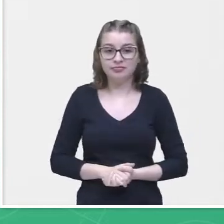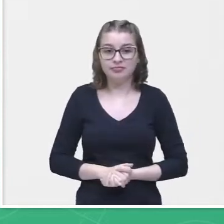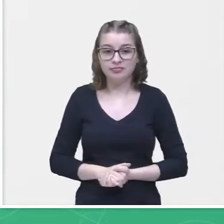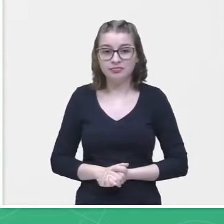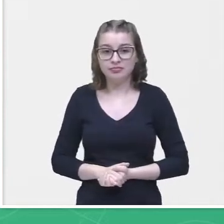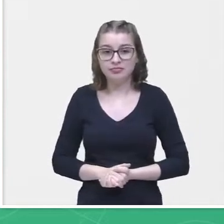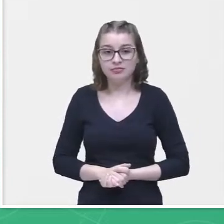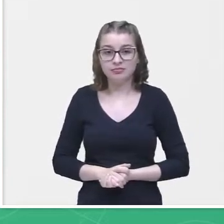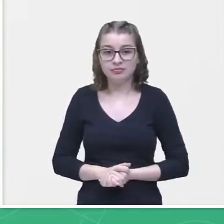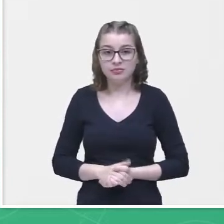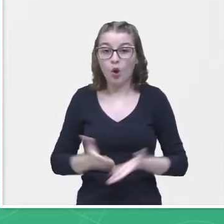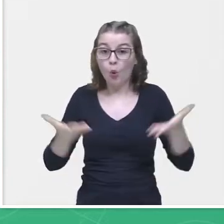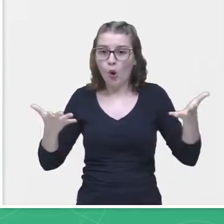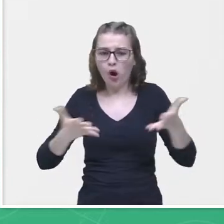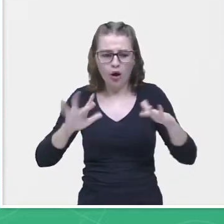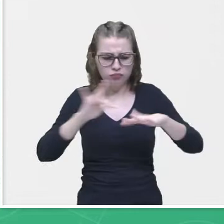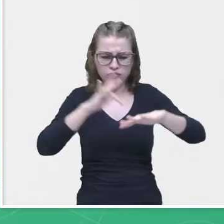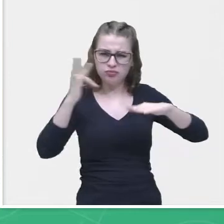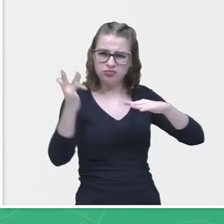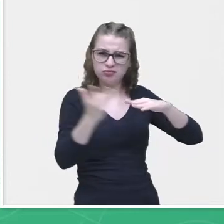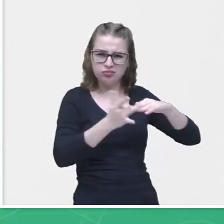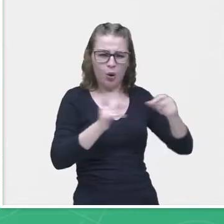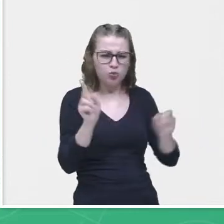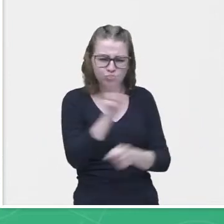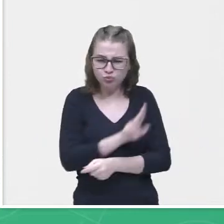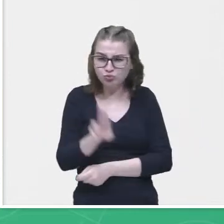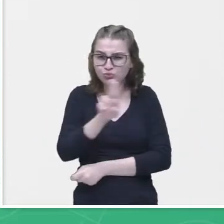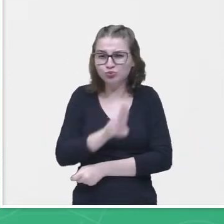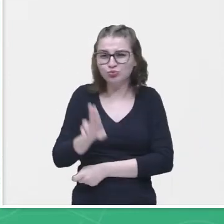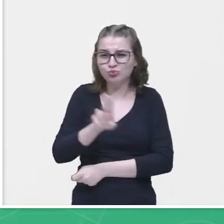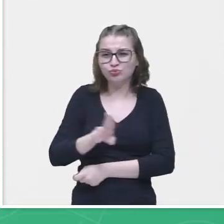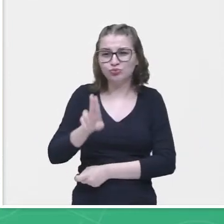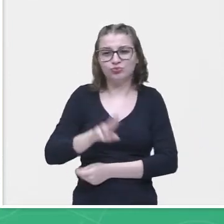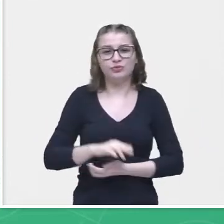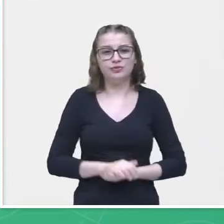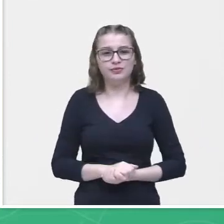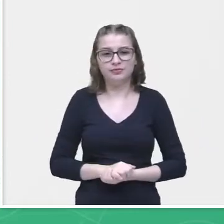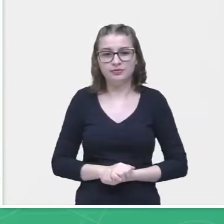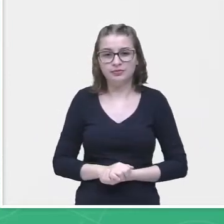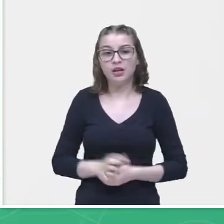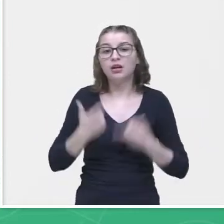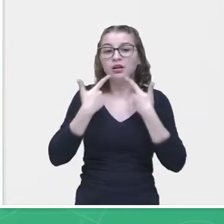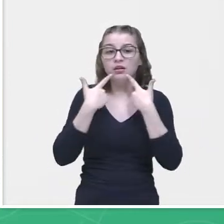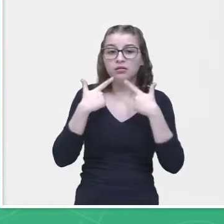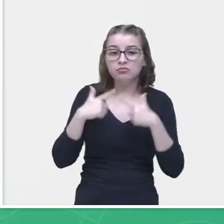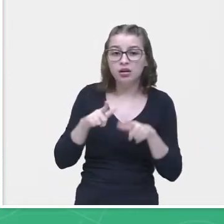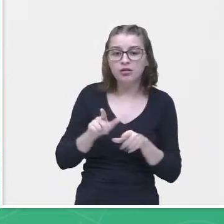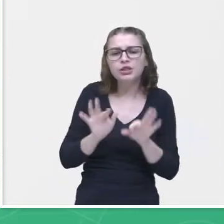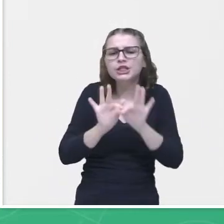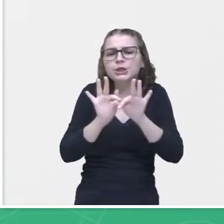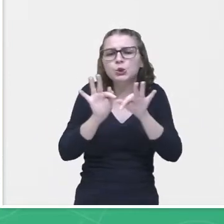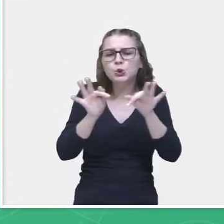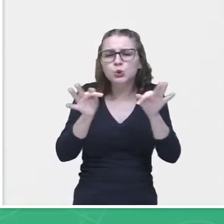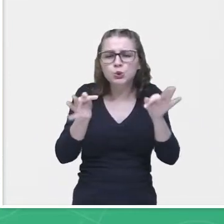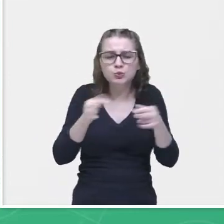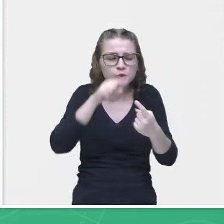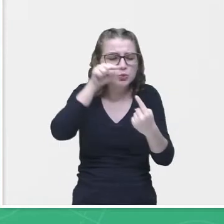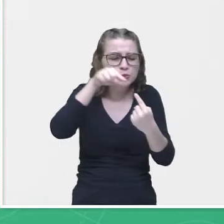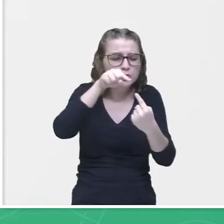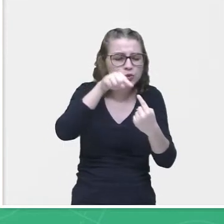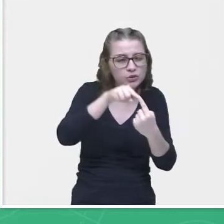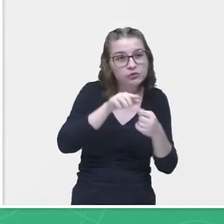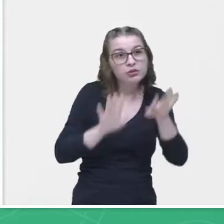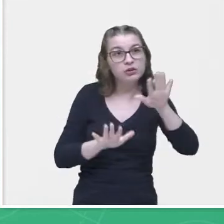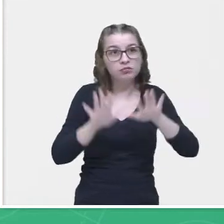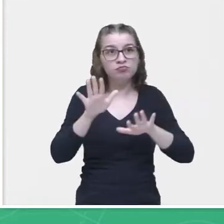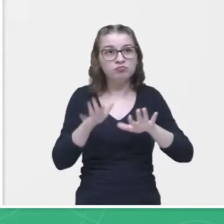né? Hoje muito usada na sociedade, redes sociais. E uma linguagem simples e objetiva também. E subjetiva porque